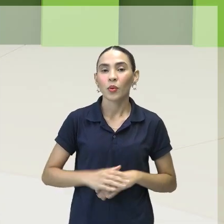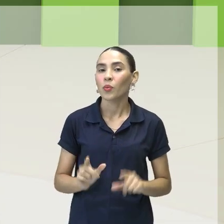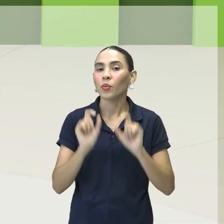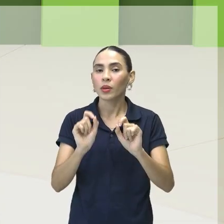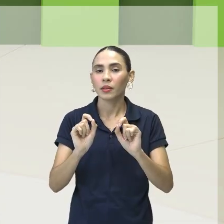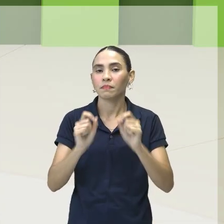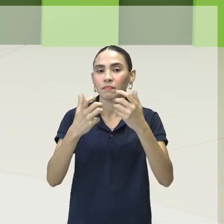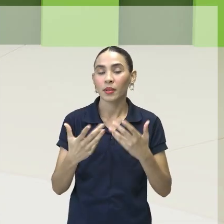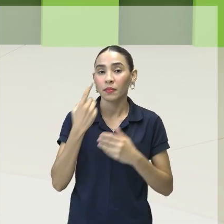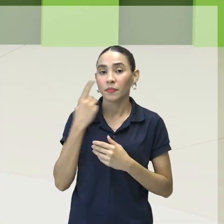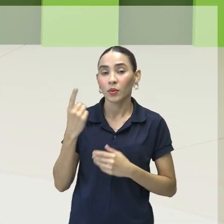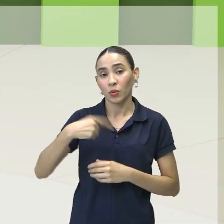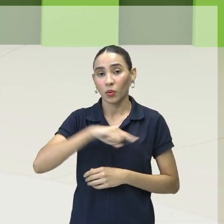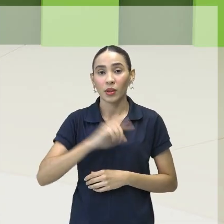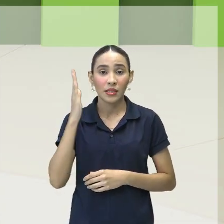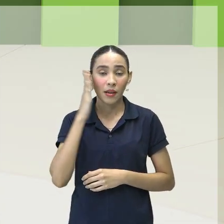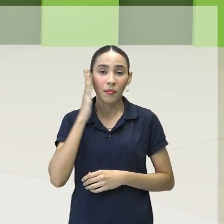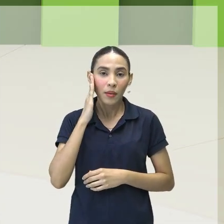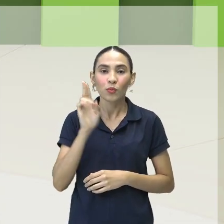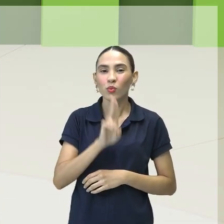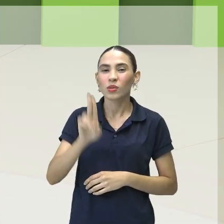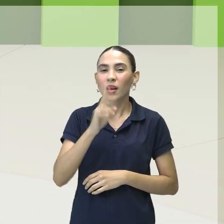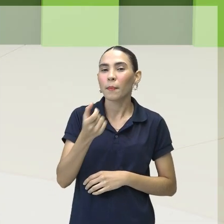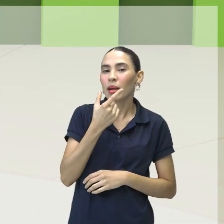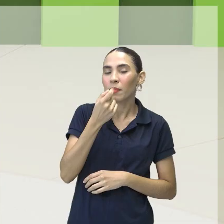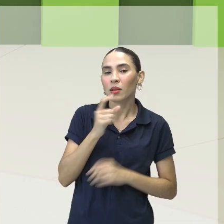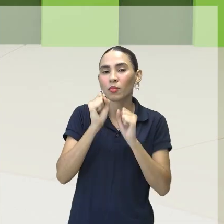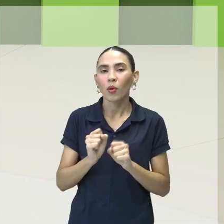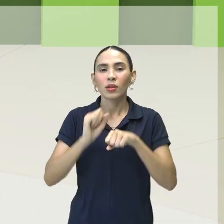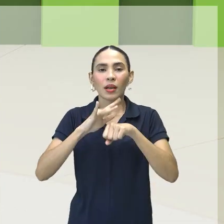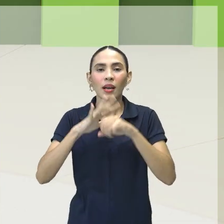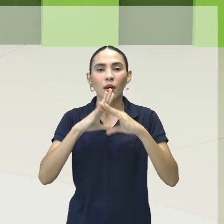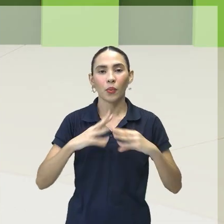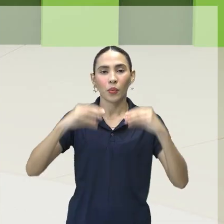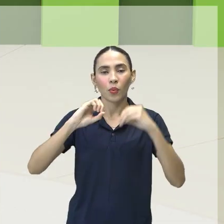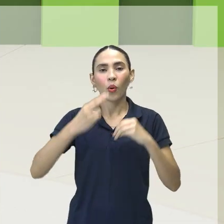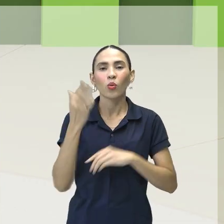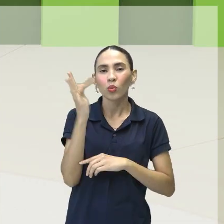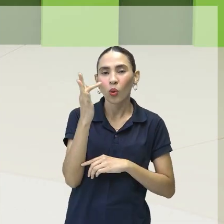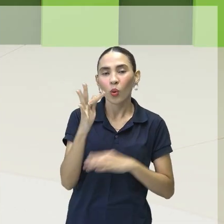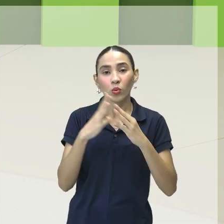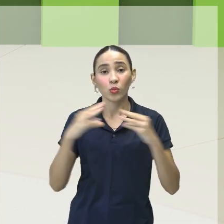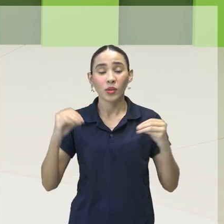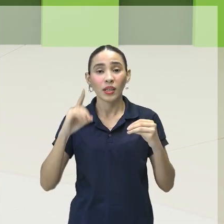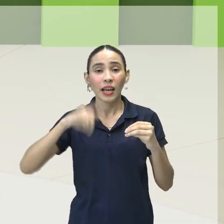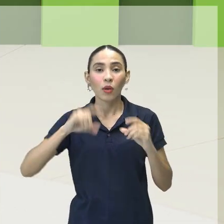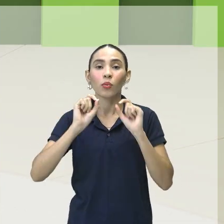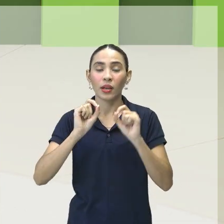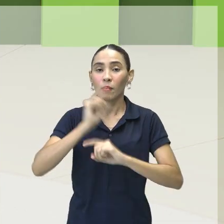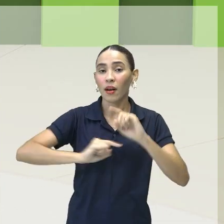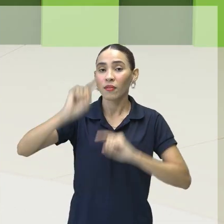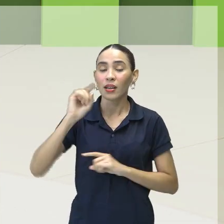se trata? Todos sabemos que ter um medicamento que possa curar uma doença ou acabar com a dor é realmente um grande